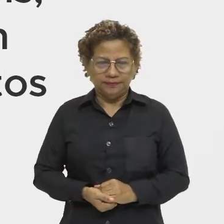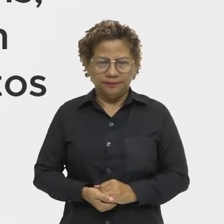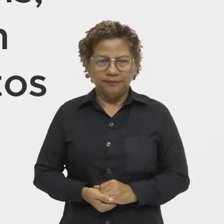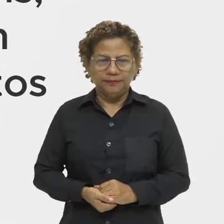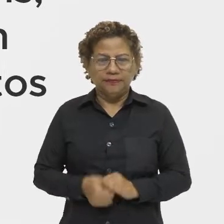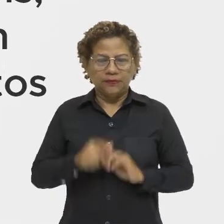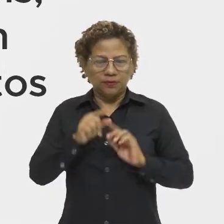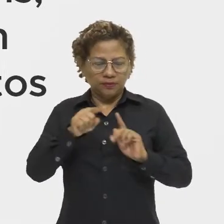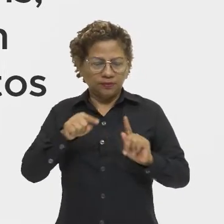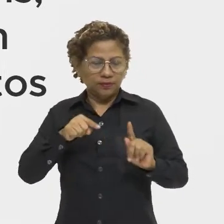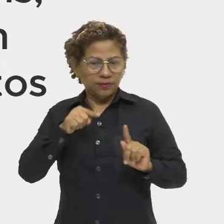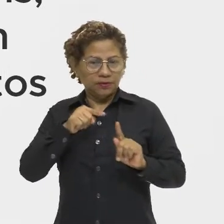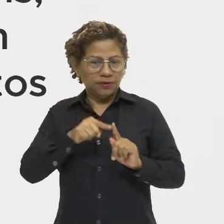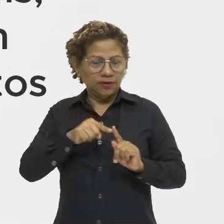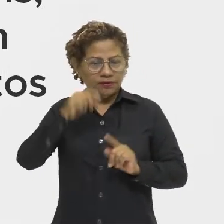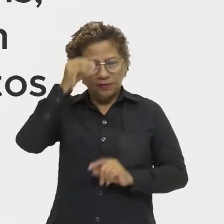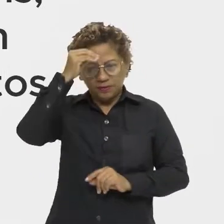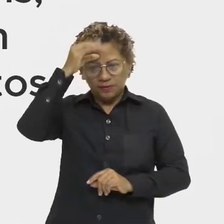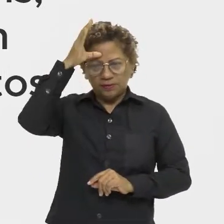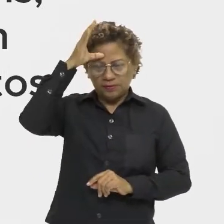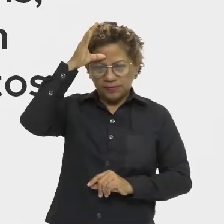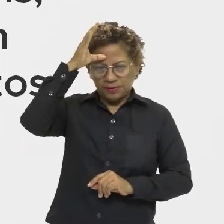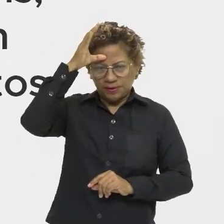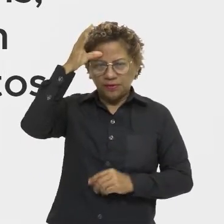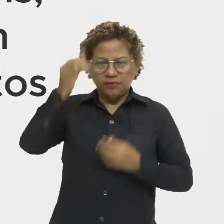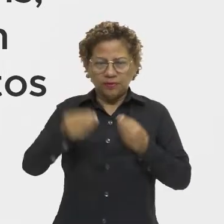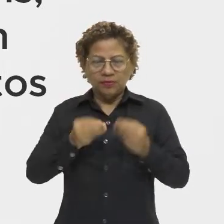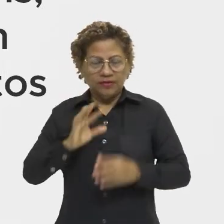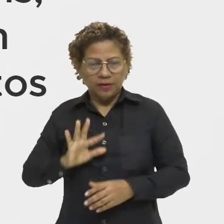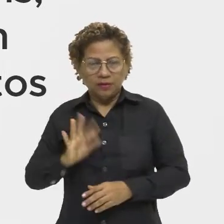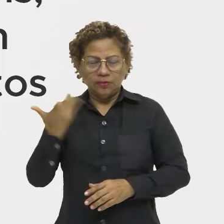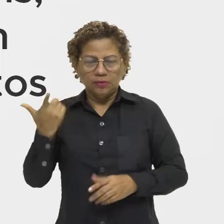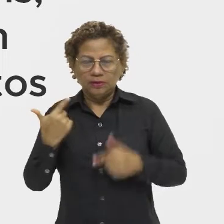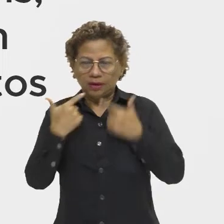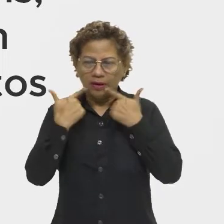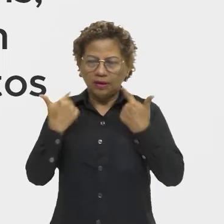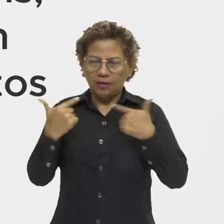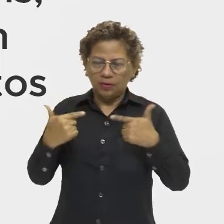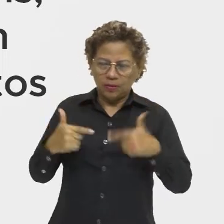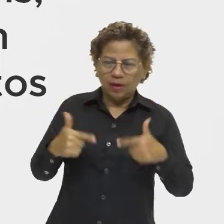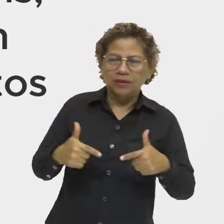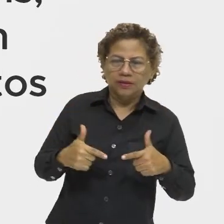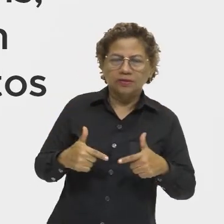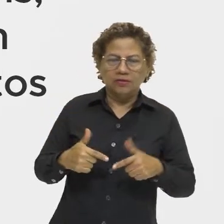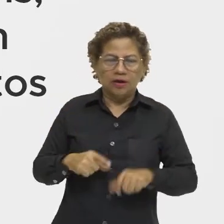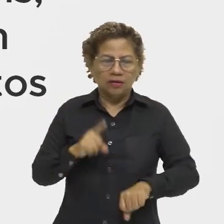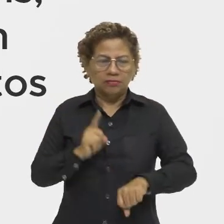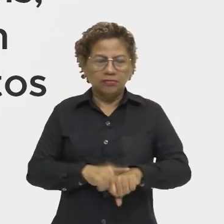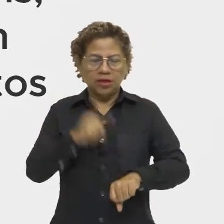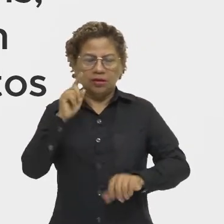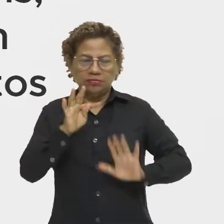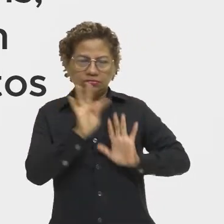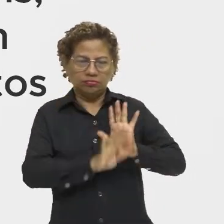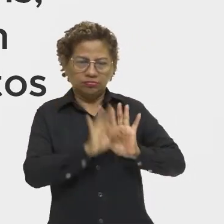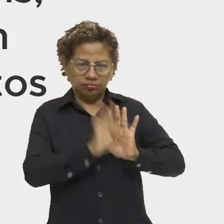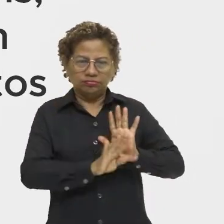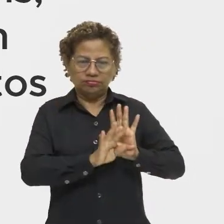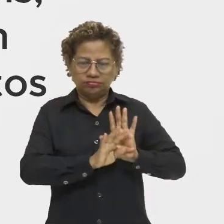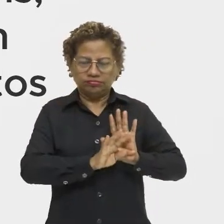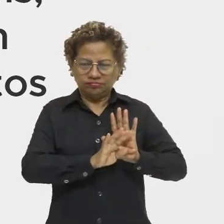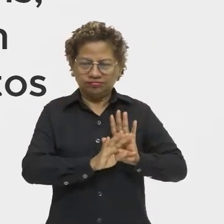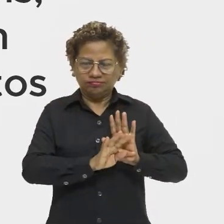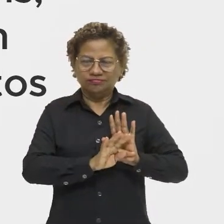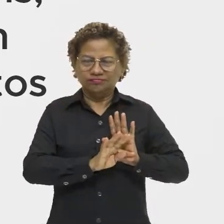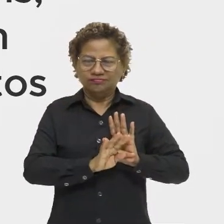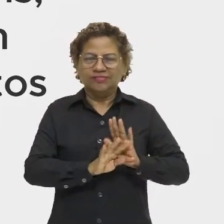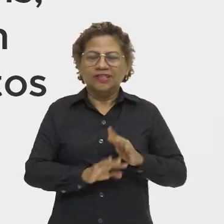Temos aí o objeto de conhecimento, que é o funcionamento das linguagens na produção de textos multissemióticos.